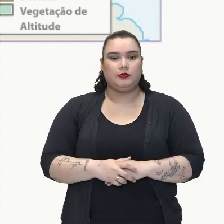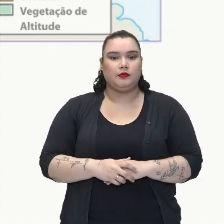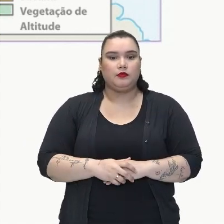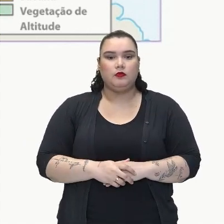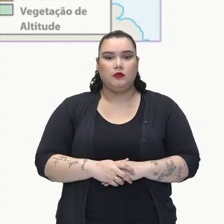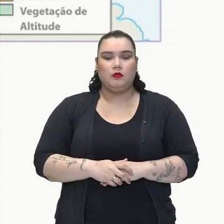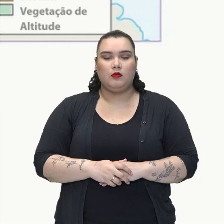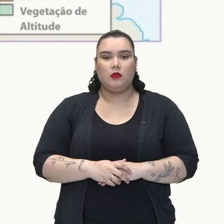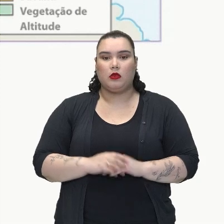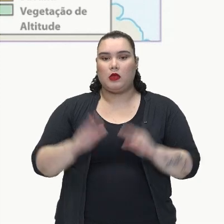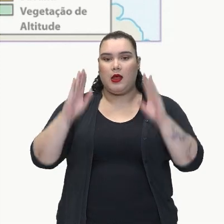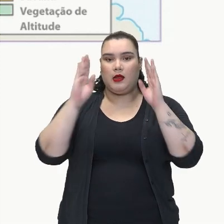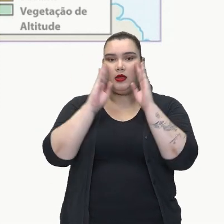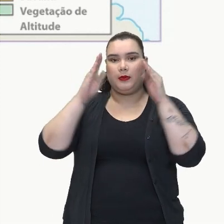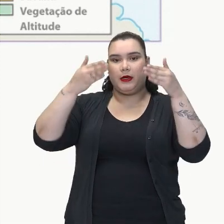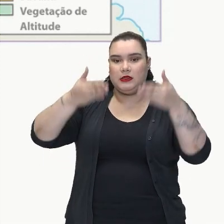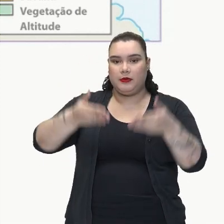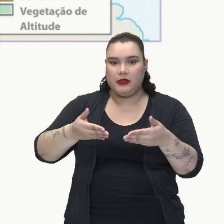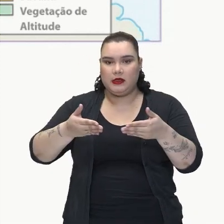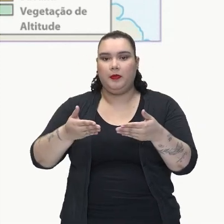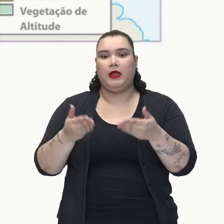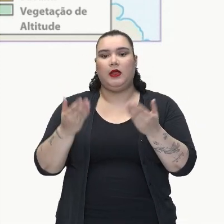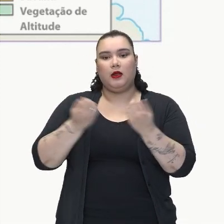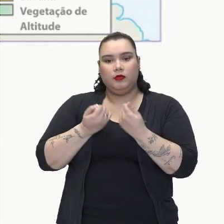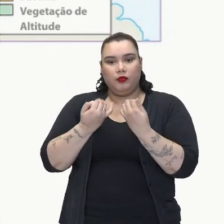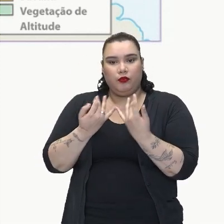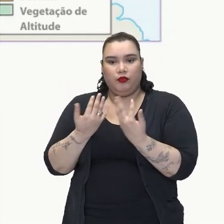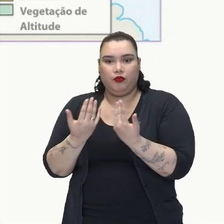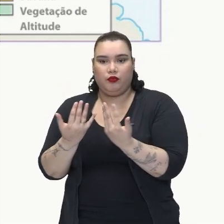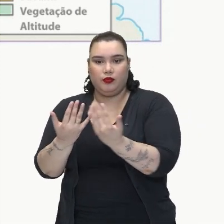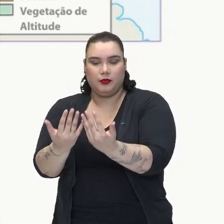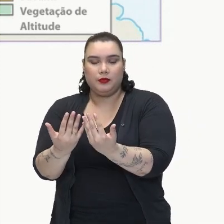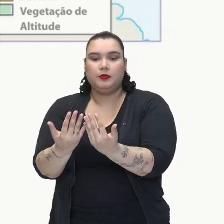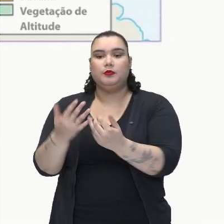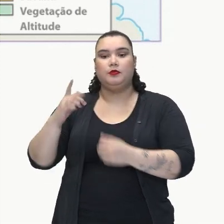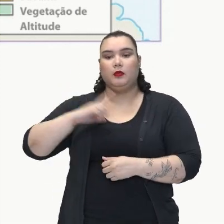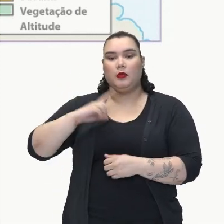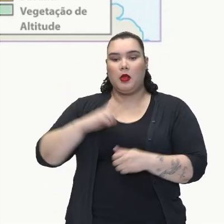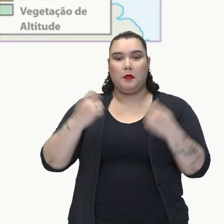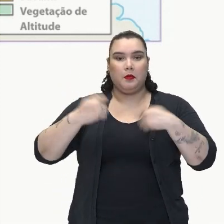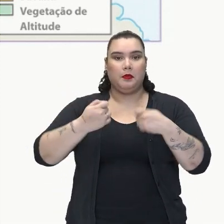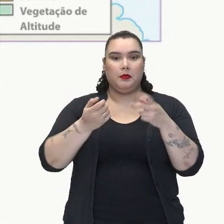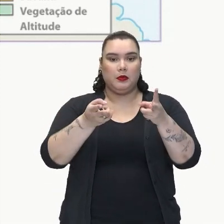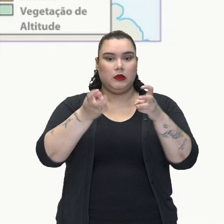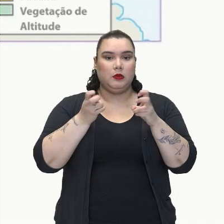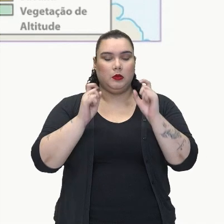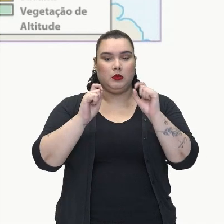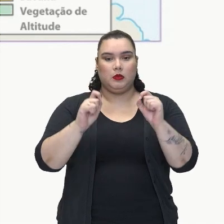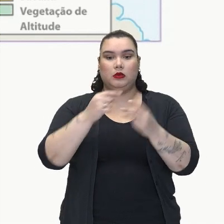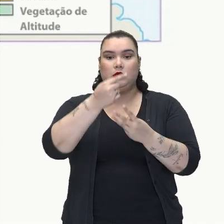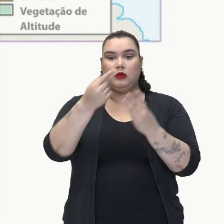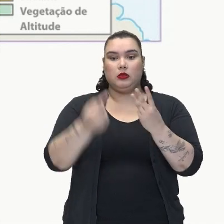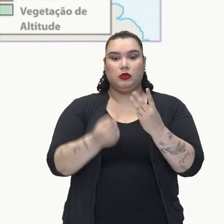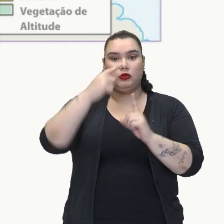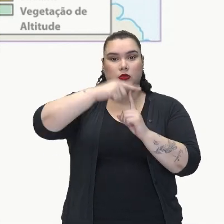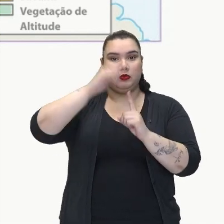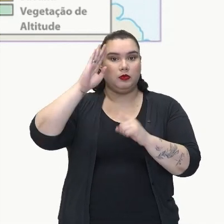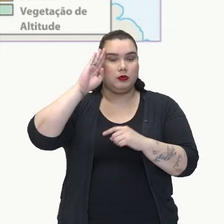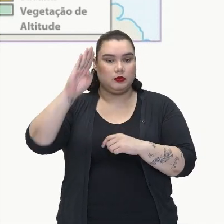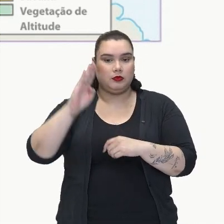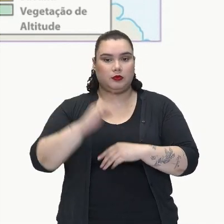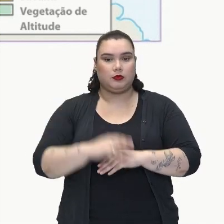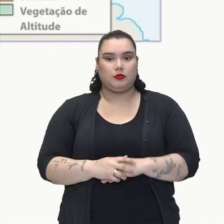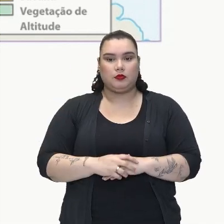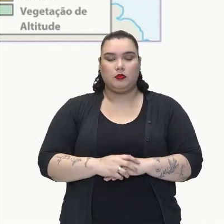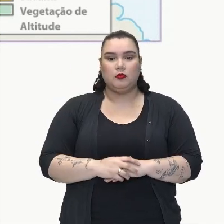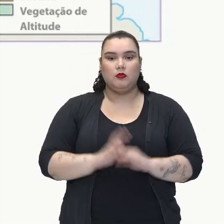que diz respeito à vegetação, nós podemos observar aqui 3 tipos principais, né? Então,